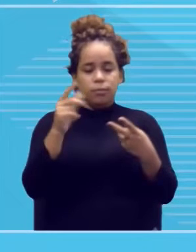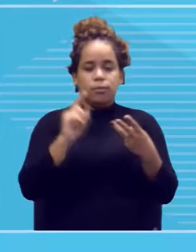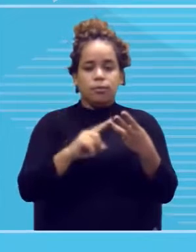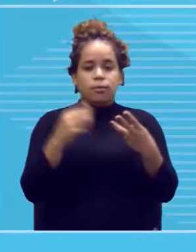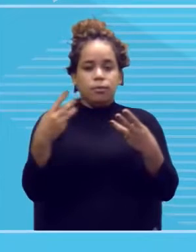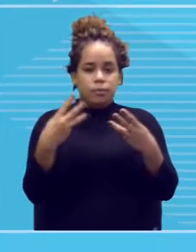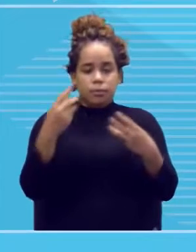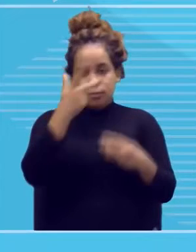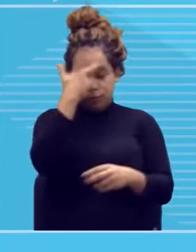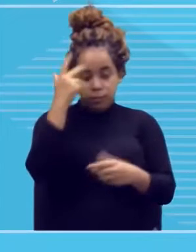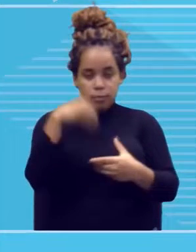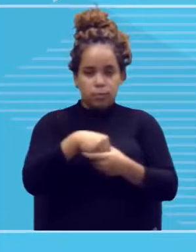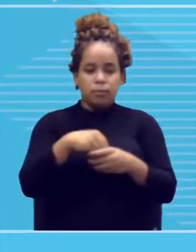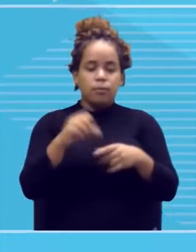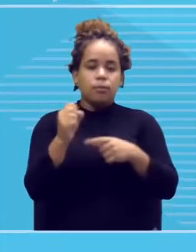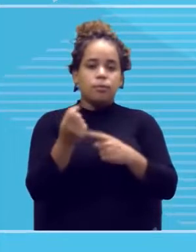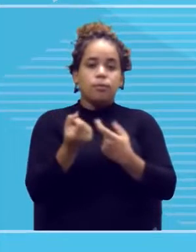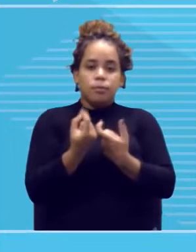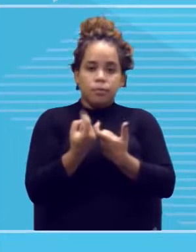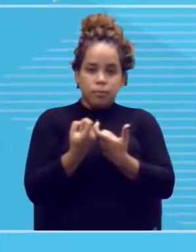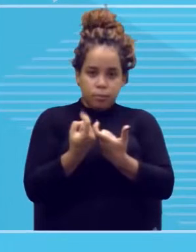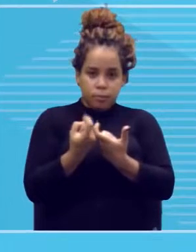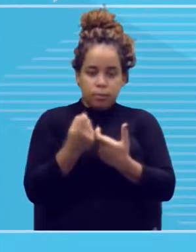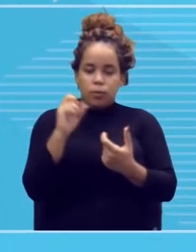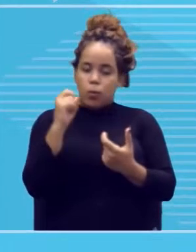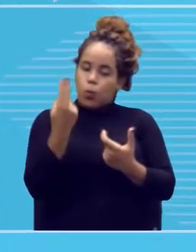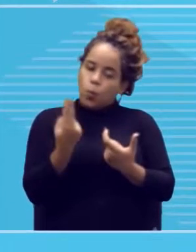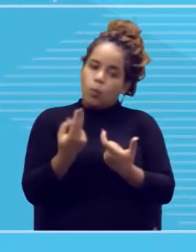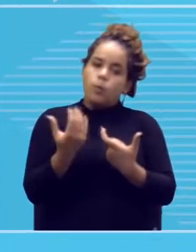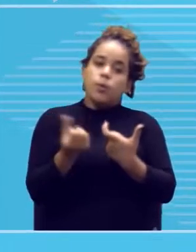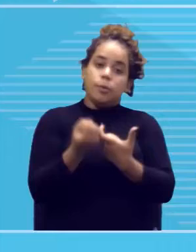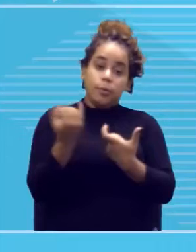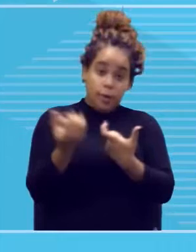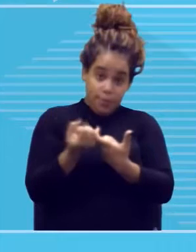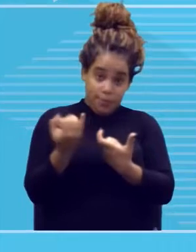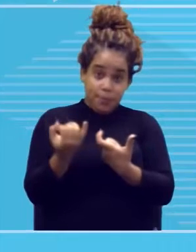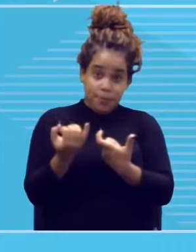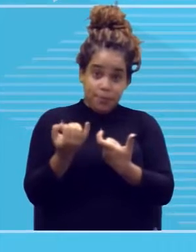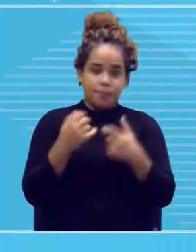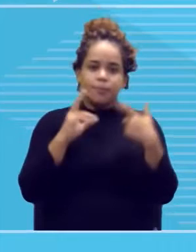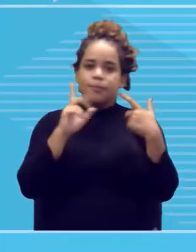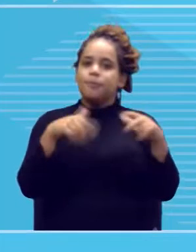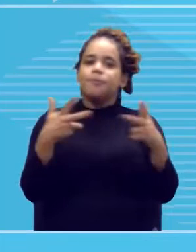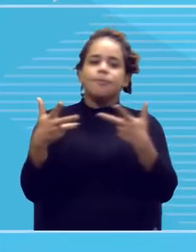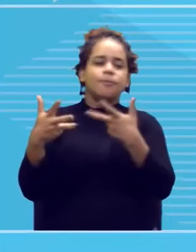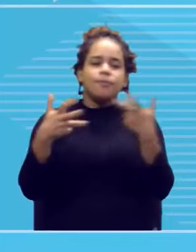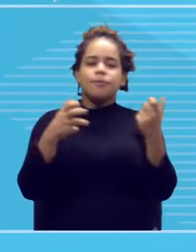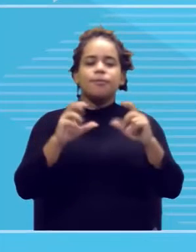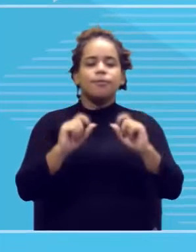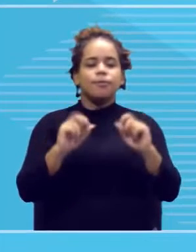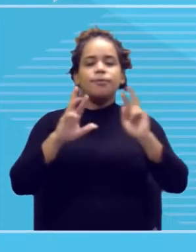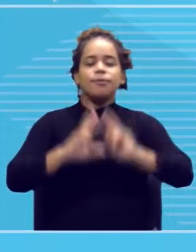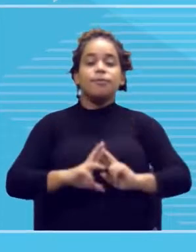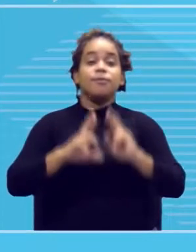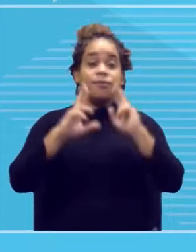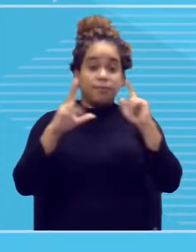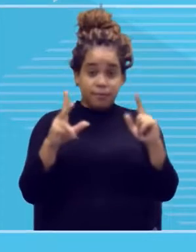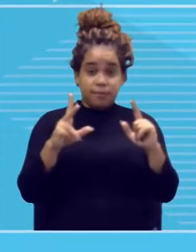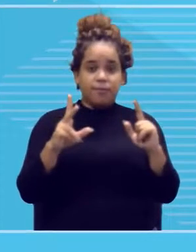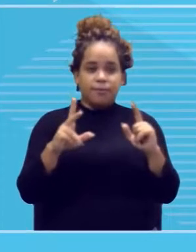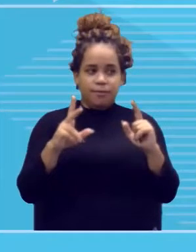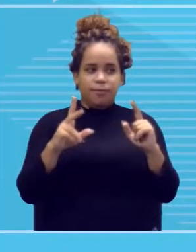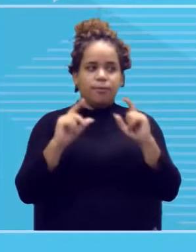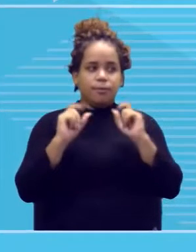pessoa do singular ou do plural tá bem é perceber essa diferenciação então